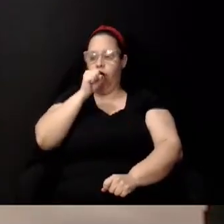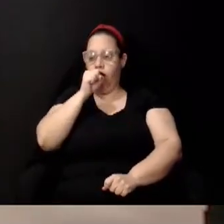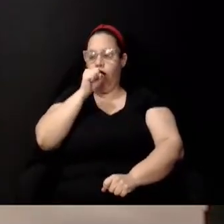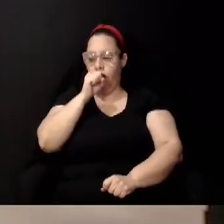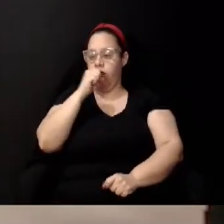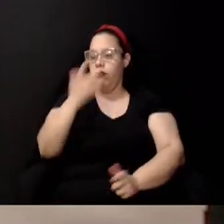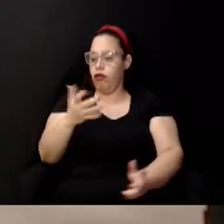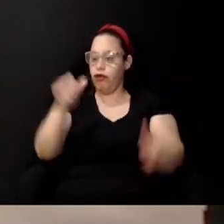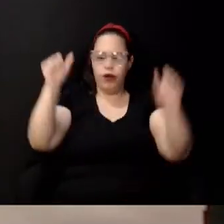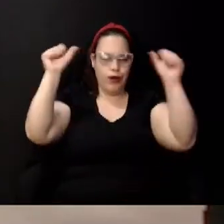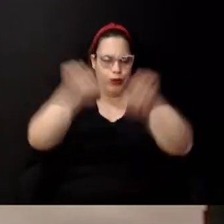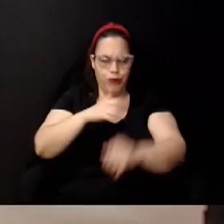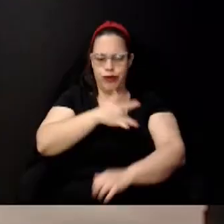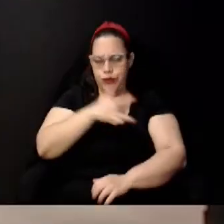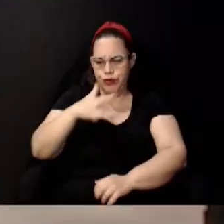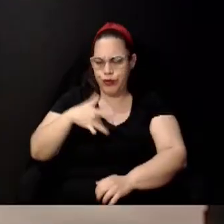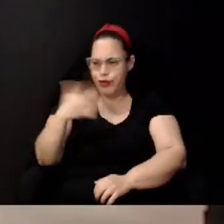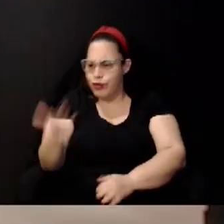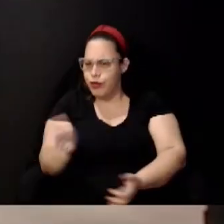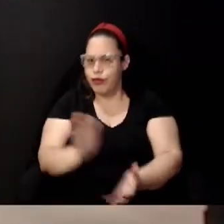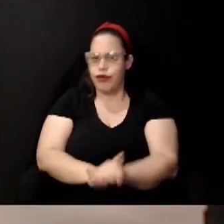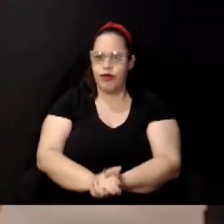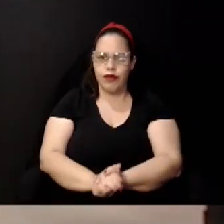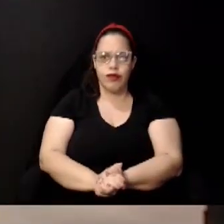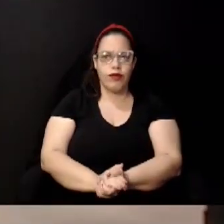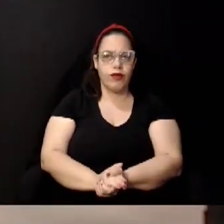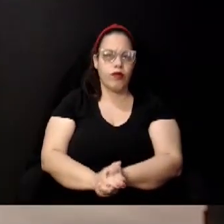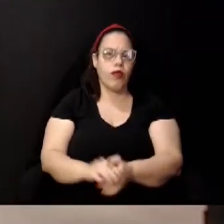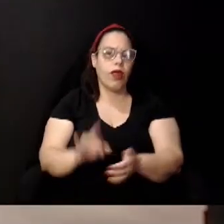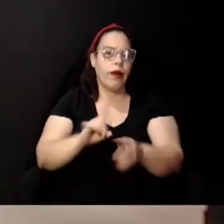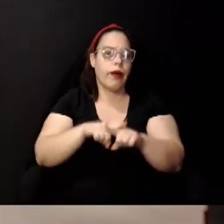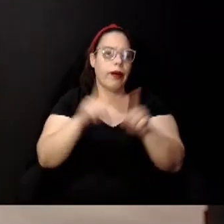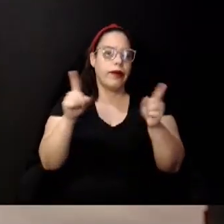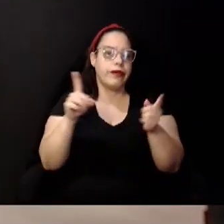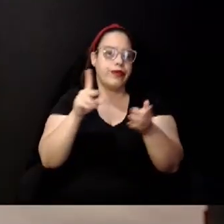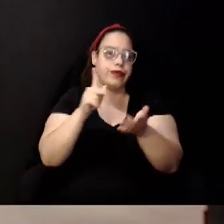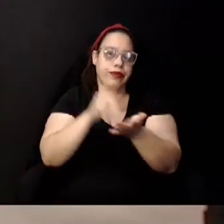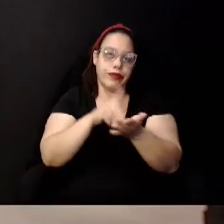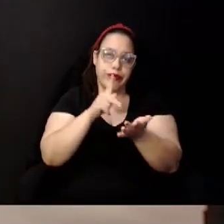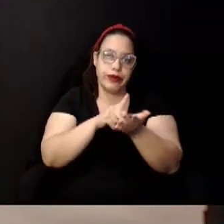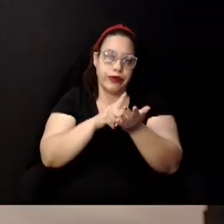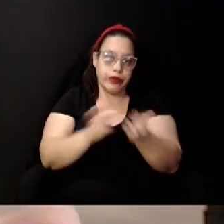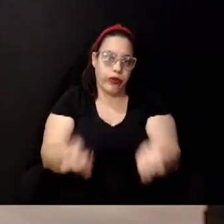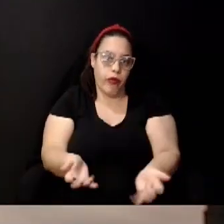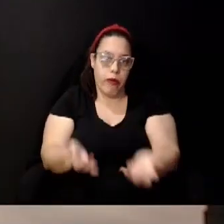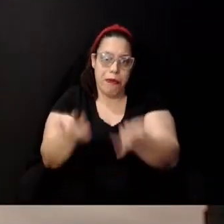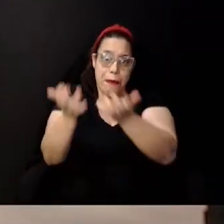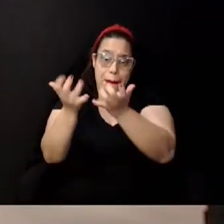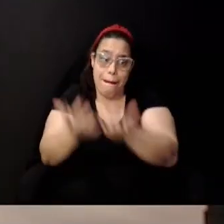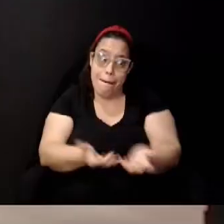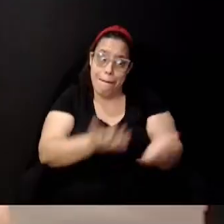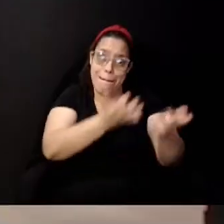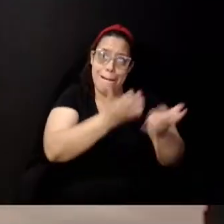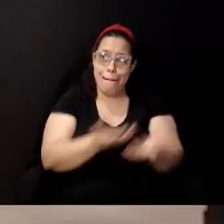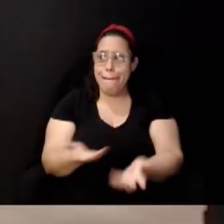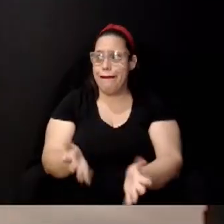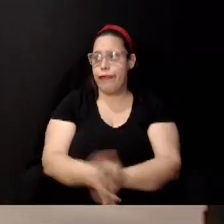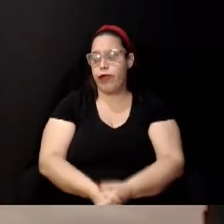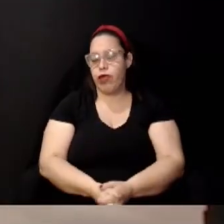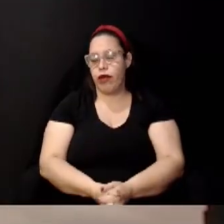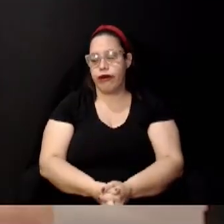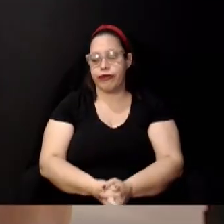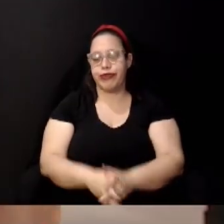saúde das pessoas, mas a verdade é que a gente está vendo pipocar os incêndios florestais. Isso também é fruto do processo da